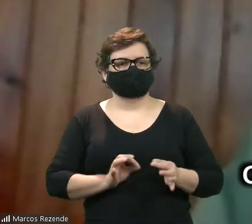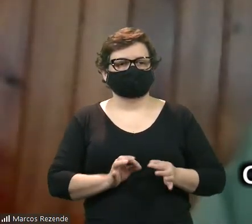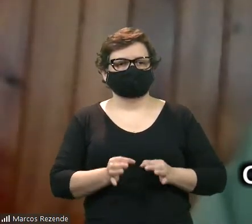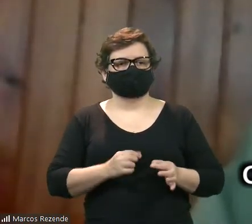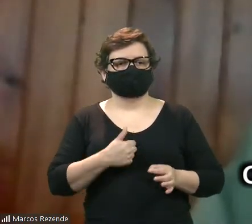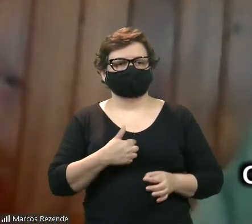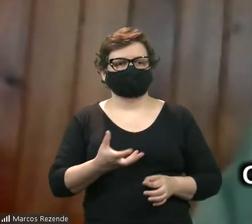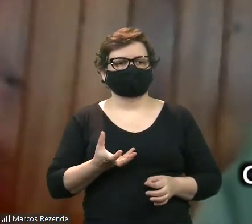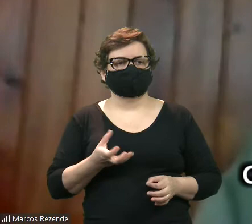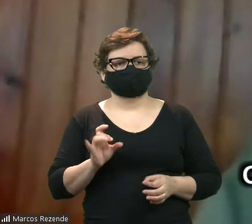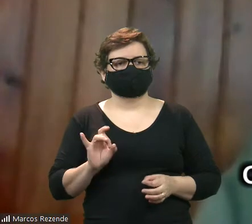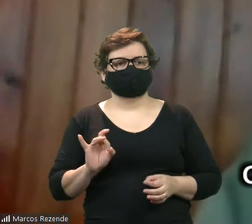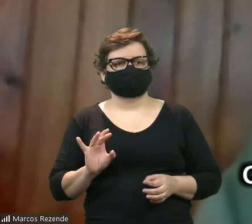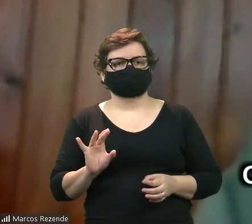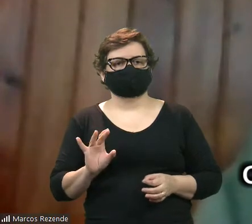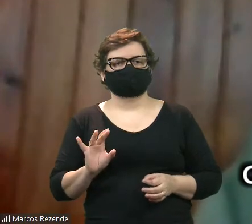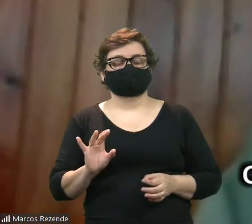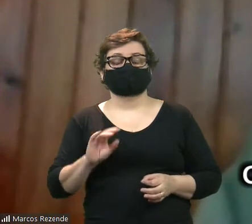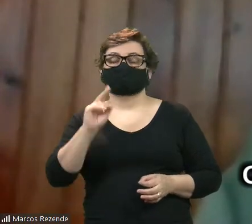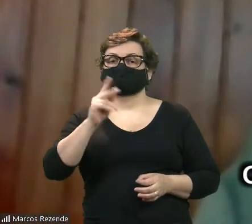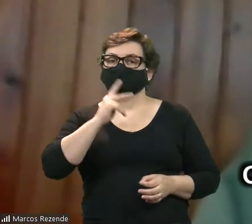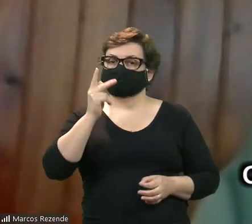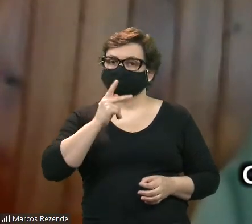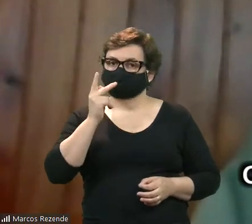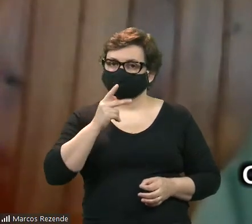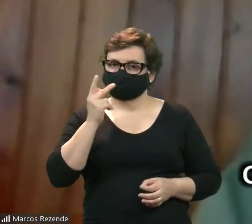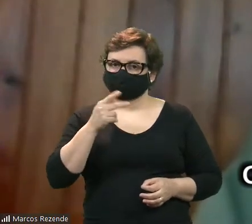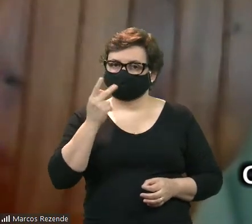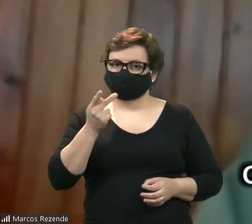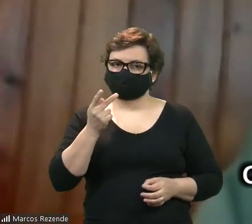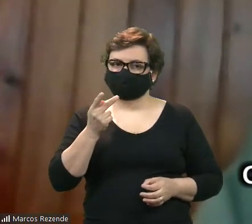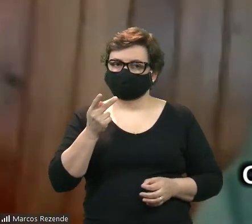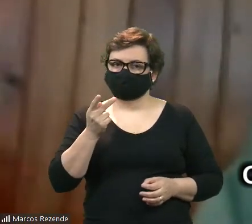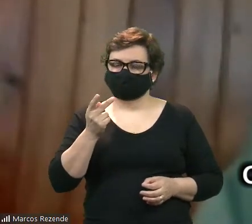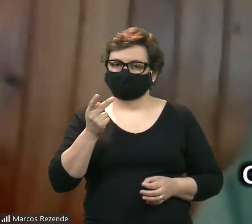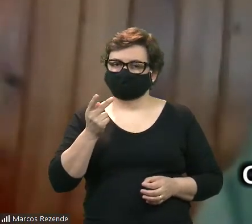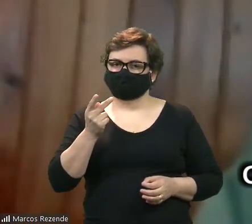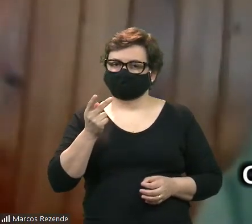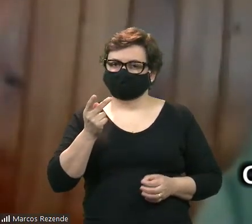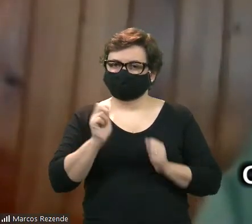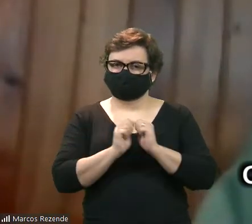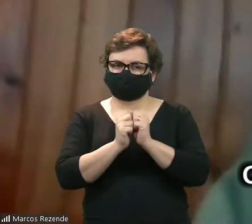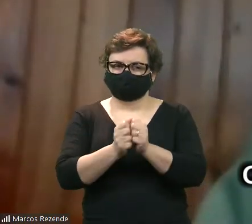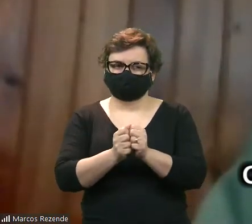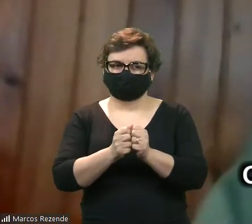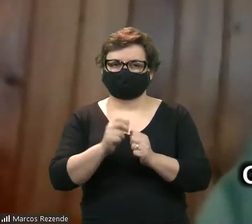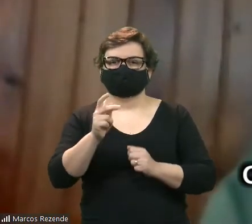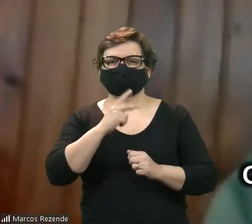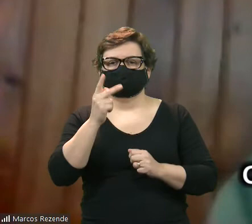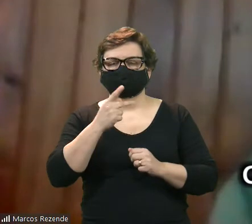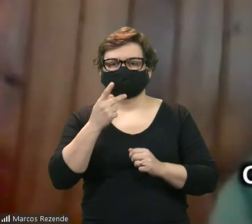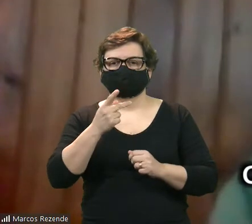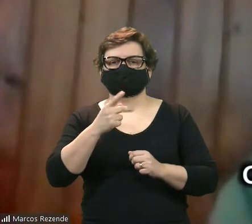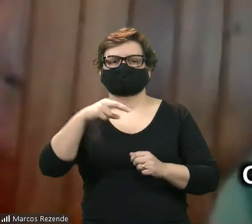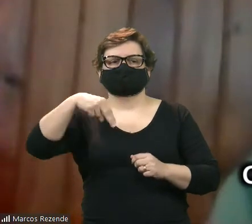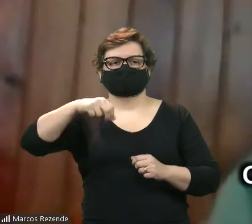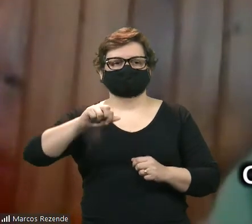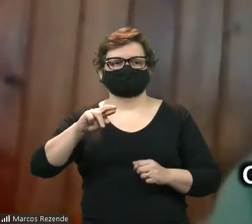eu gostaria só de enaltecer, acompanhando as falas do vereador Nardi e do vereador